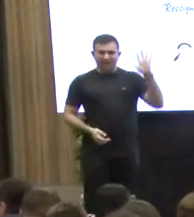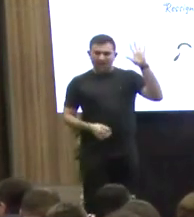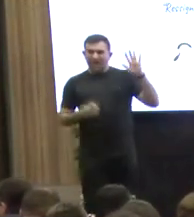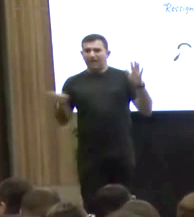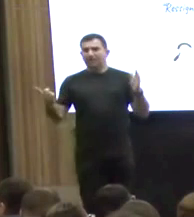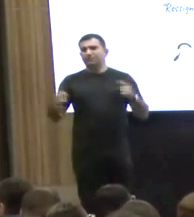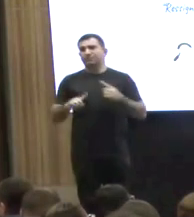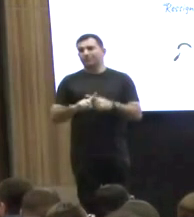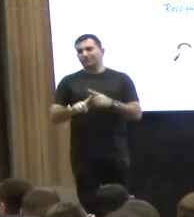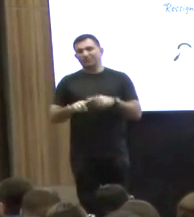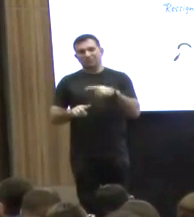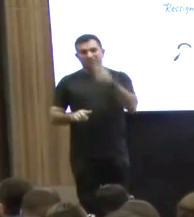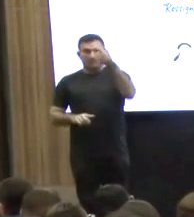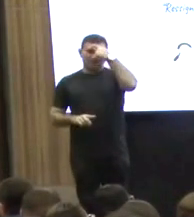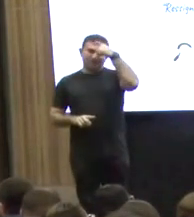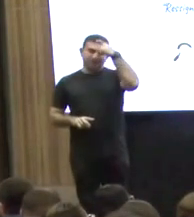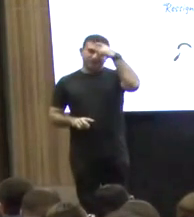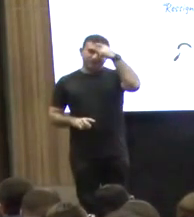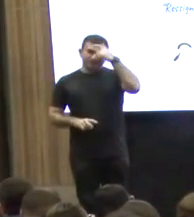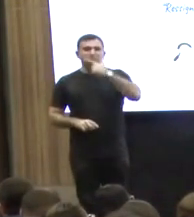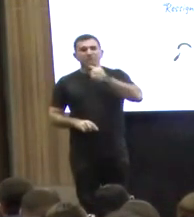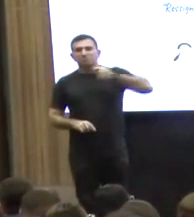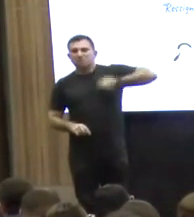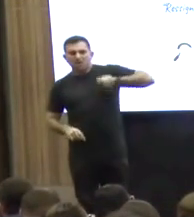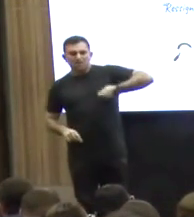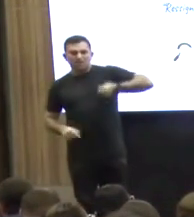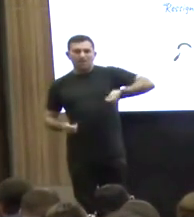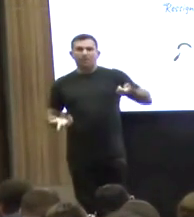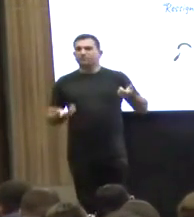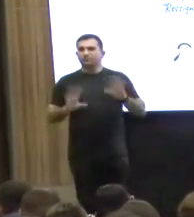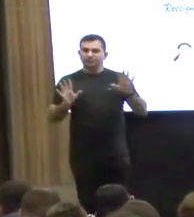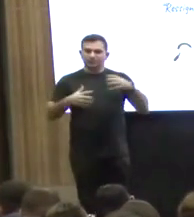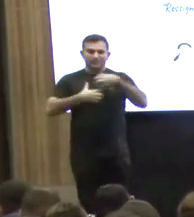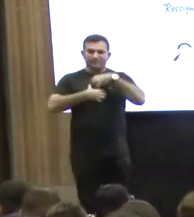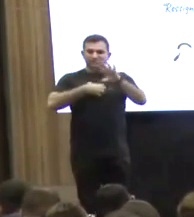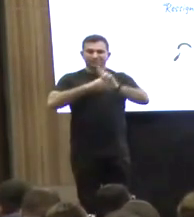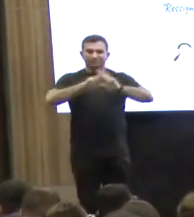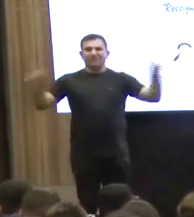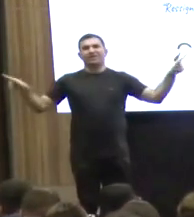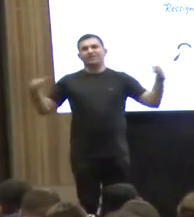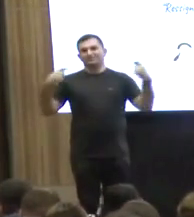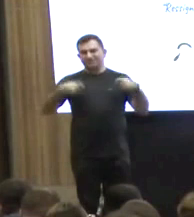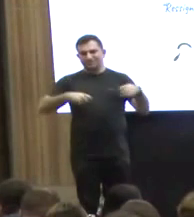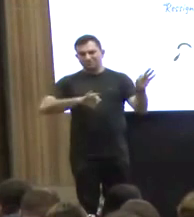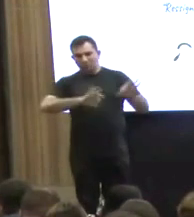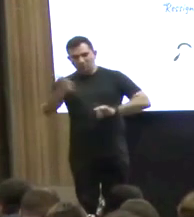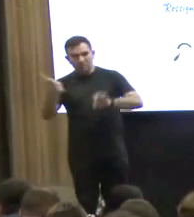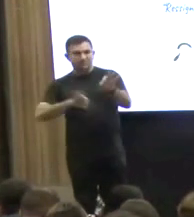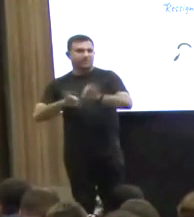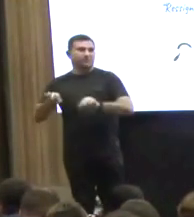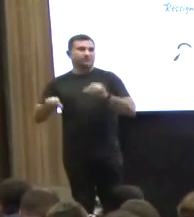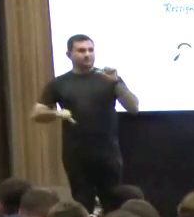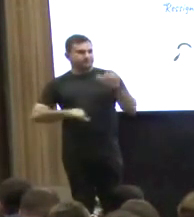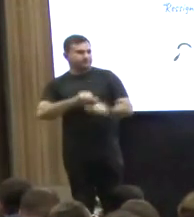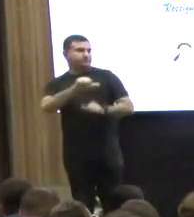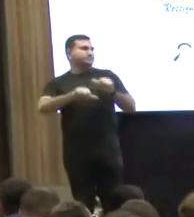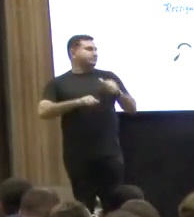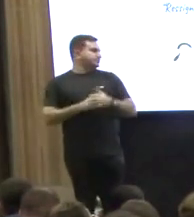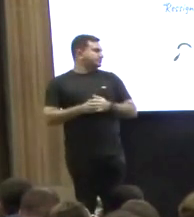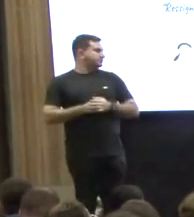machismo produz mais mortes no trânsito, mais morte violenta em tudo quanto é, nas casas, mortes no trabalho e assim por diante. Olha só quanto a gente está pagando